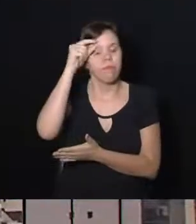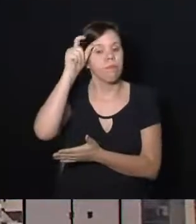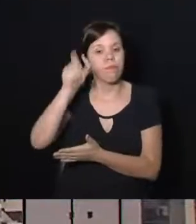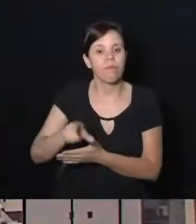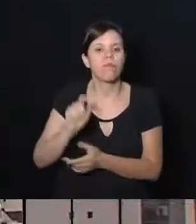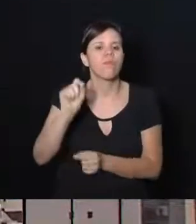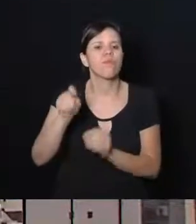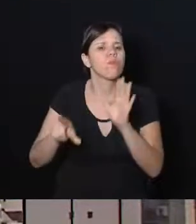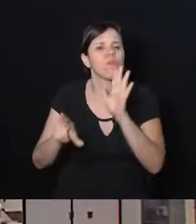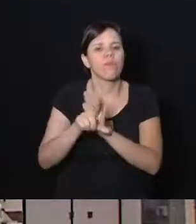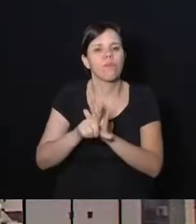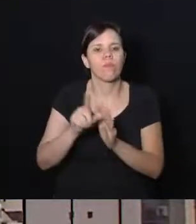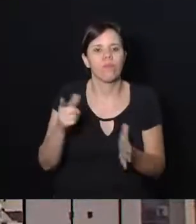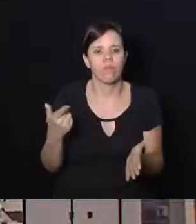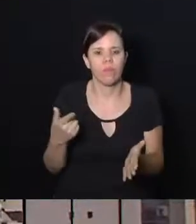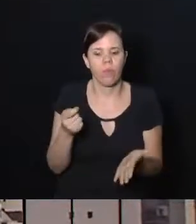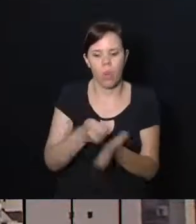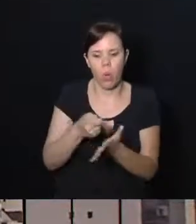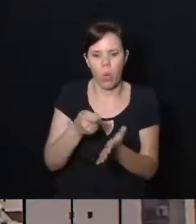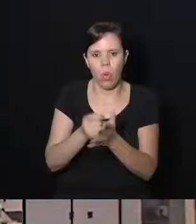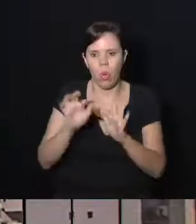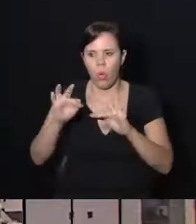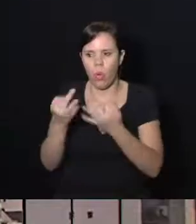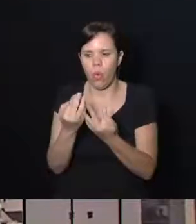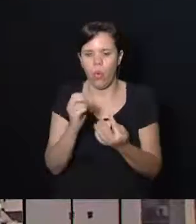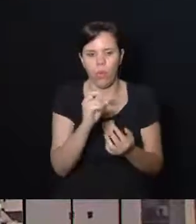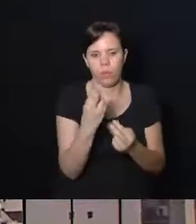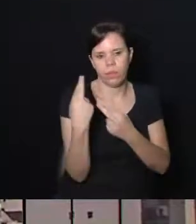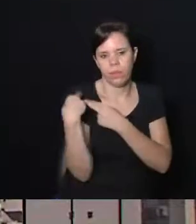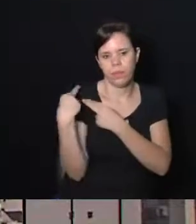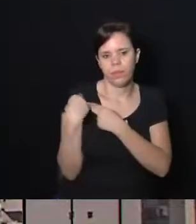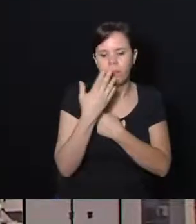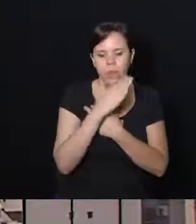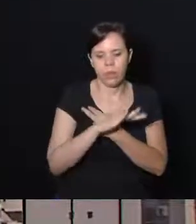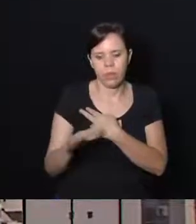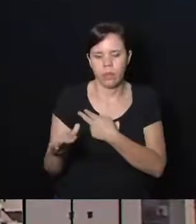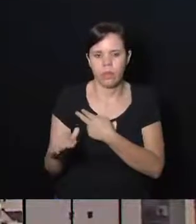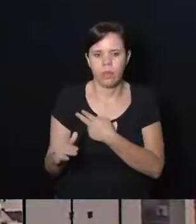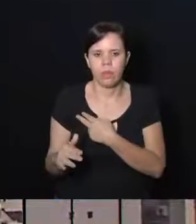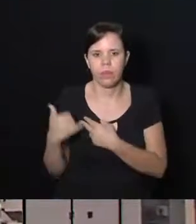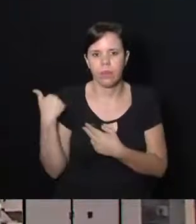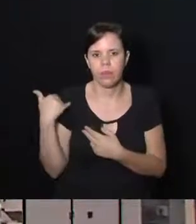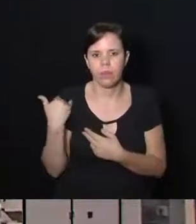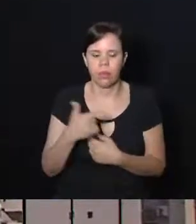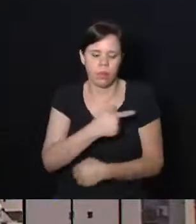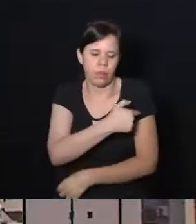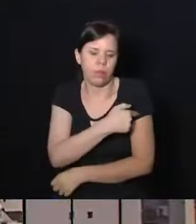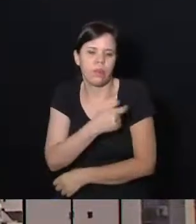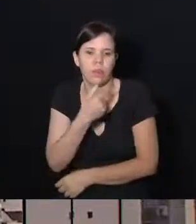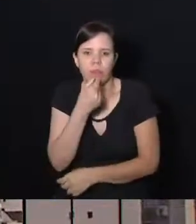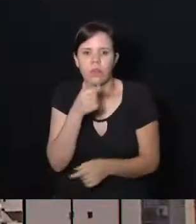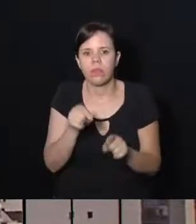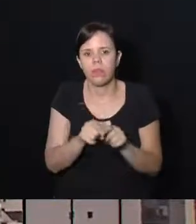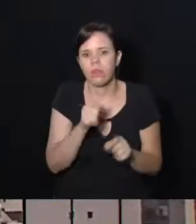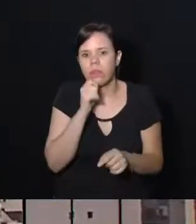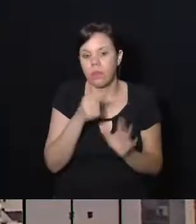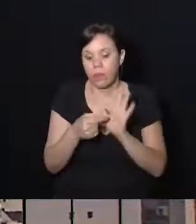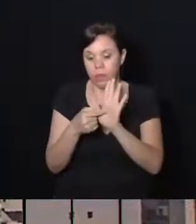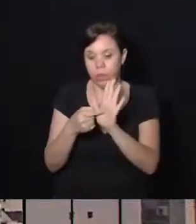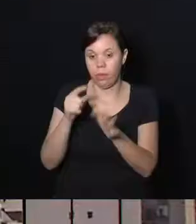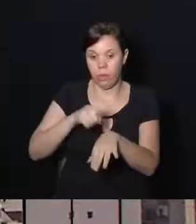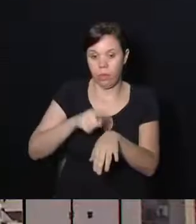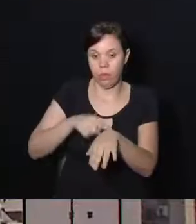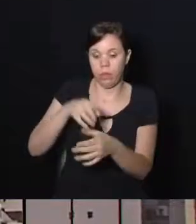a lei que obriga os pais ou responsáveis de crianças em idade de vacinação a apresentar no ato